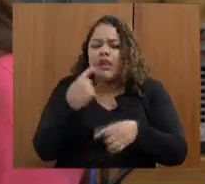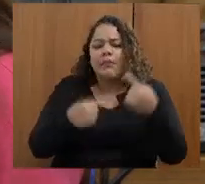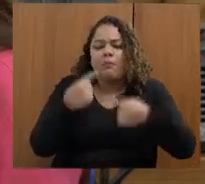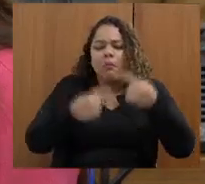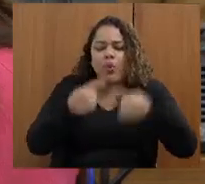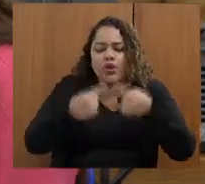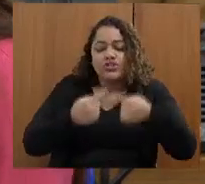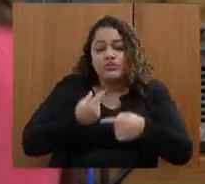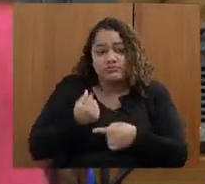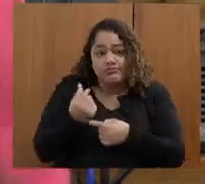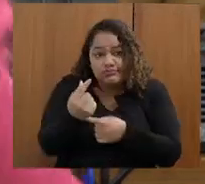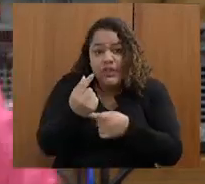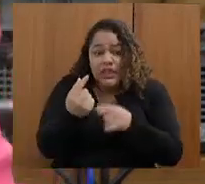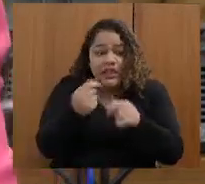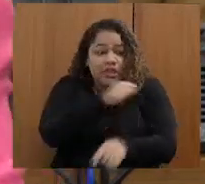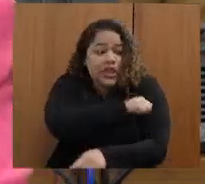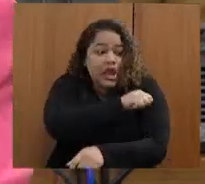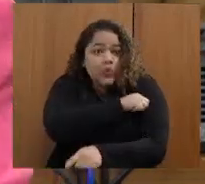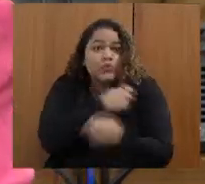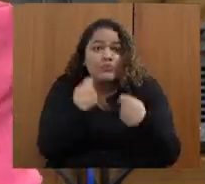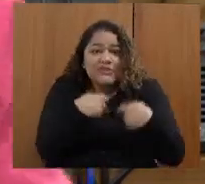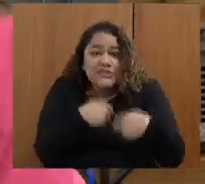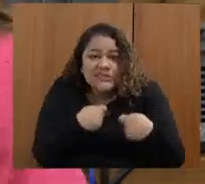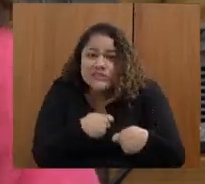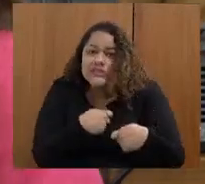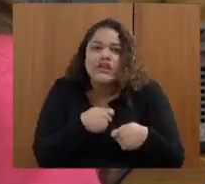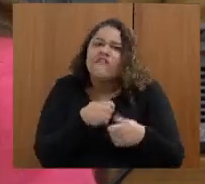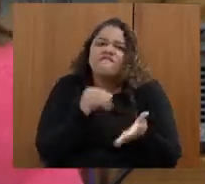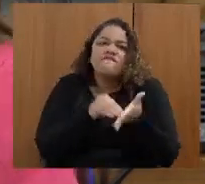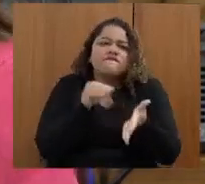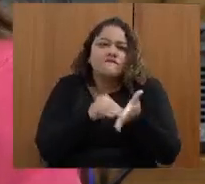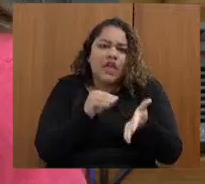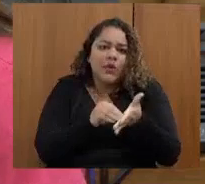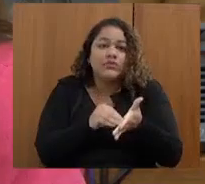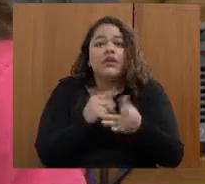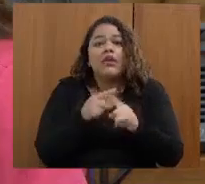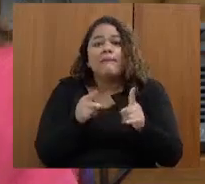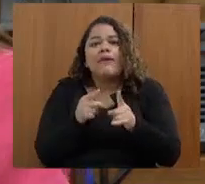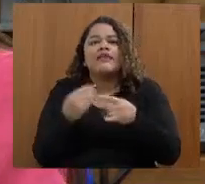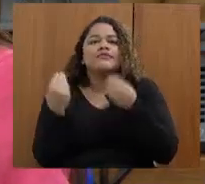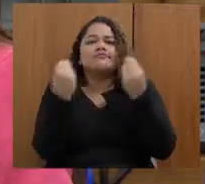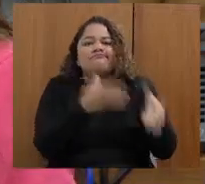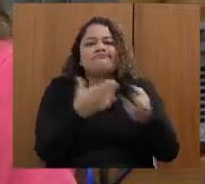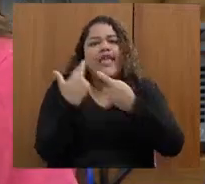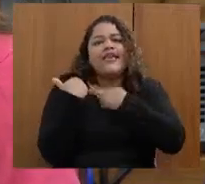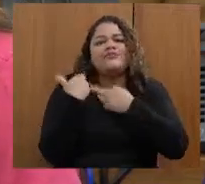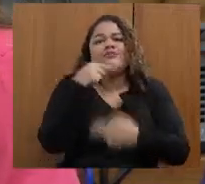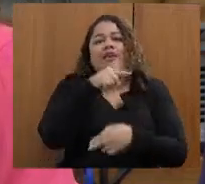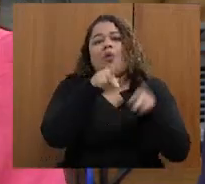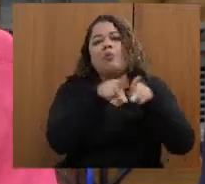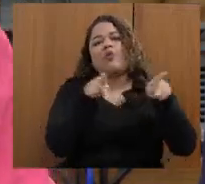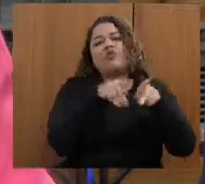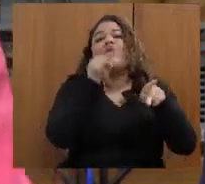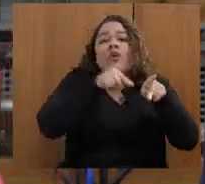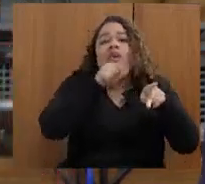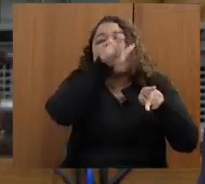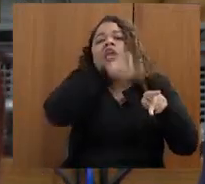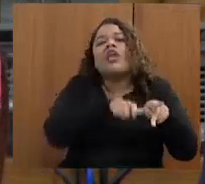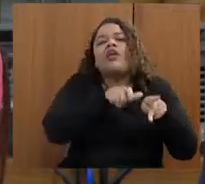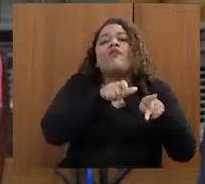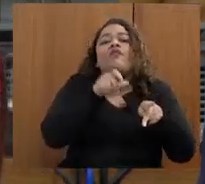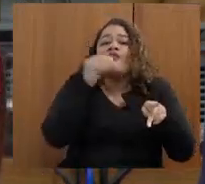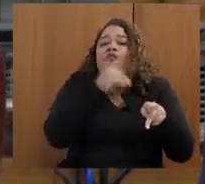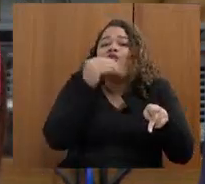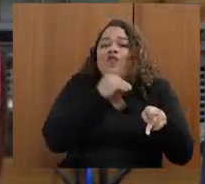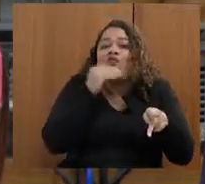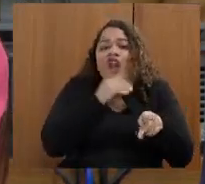do que os estudantes precisa mas joga nas costas do Elo mais fraco dessa corda que é o professor fazer com que essa perspectiva